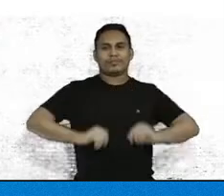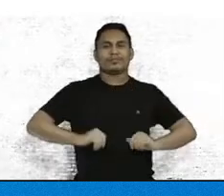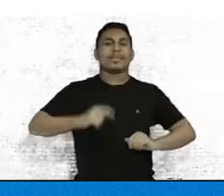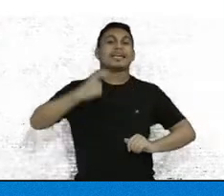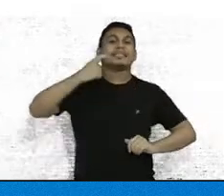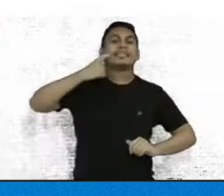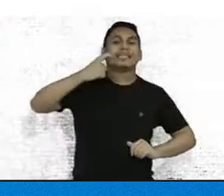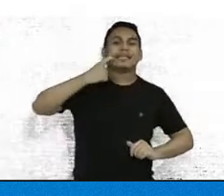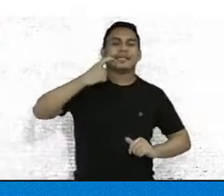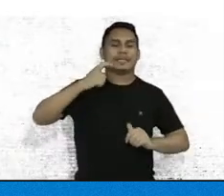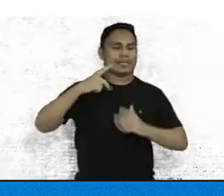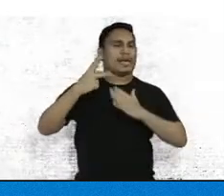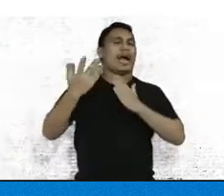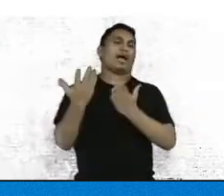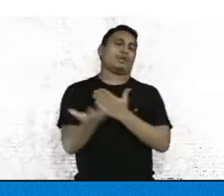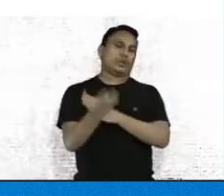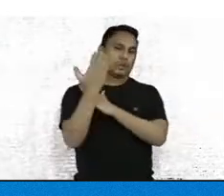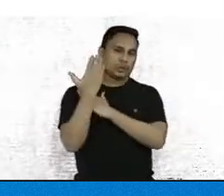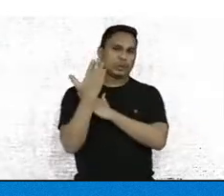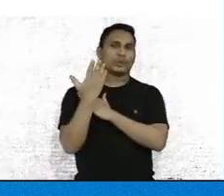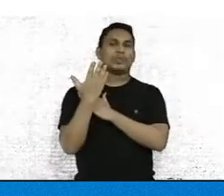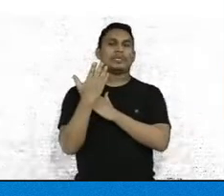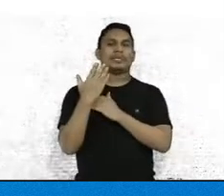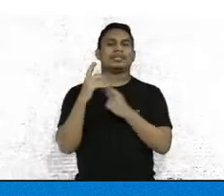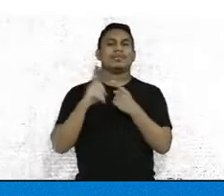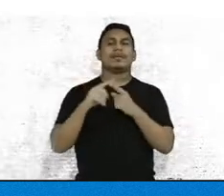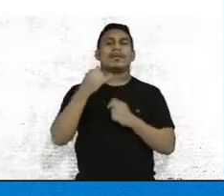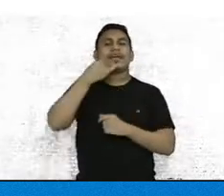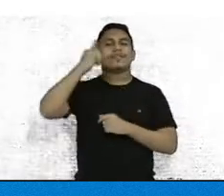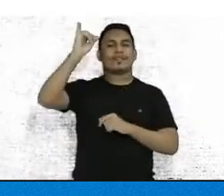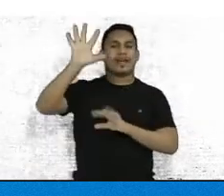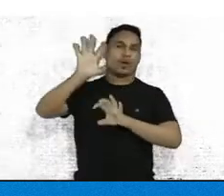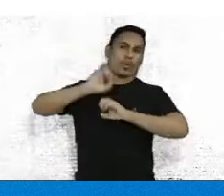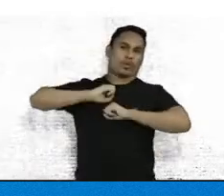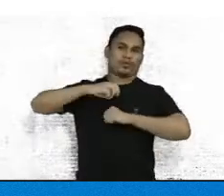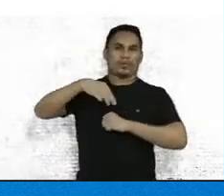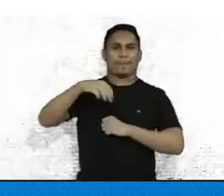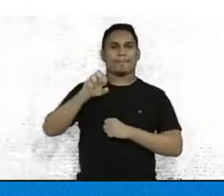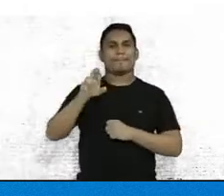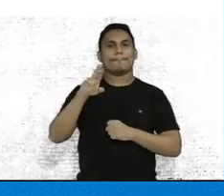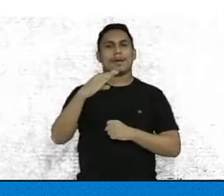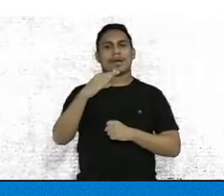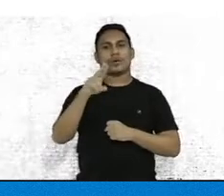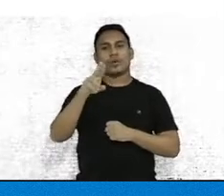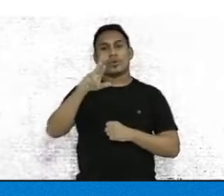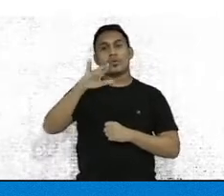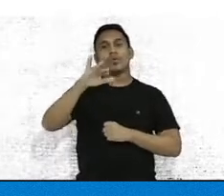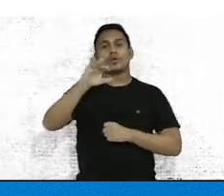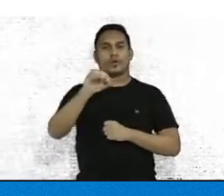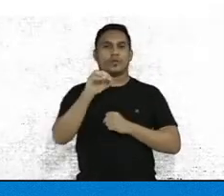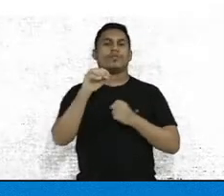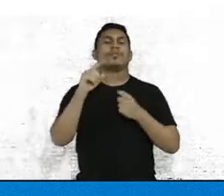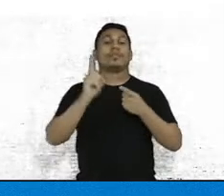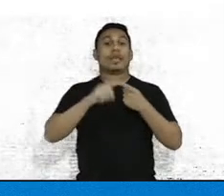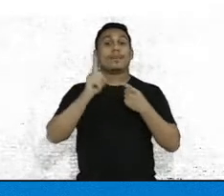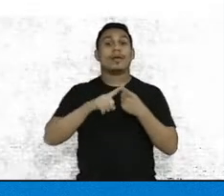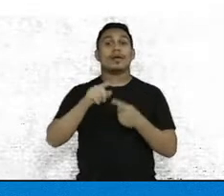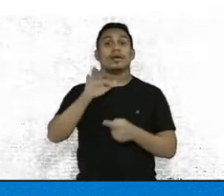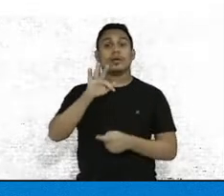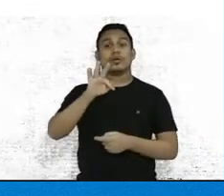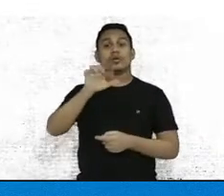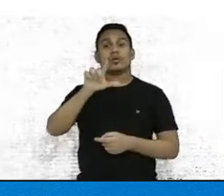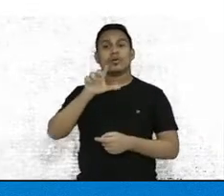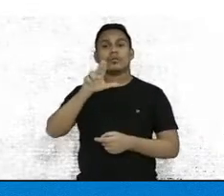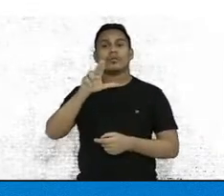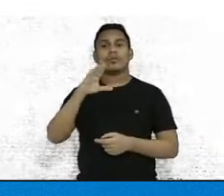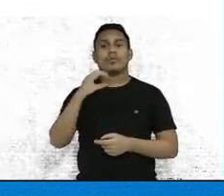de intoxicação, de contaminação por mercúrio. Halógenos, né, o flúor, muitas vezes o flúor e o cloro da água podem estar